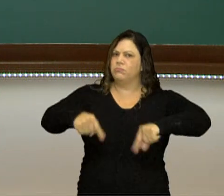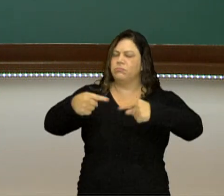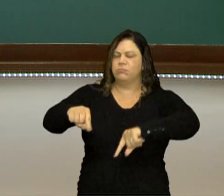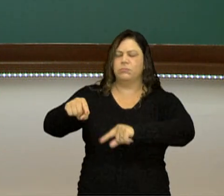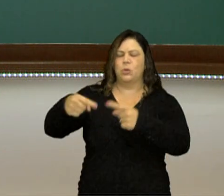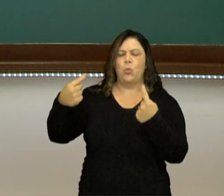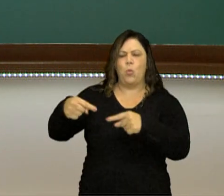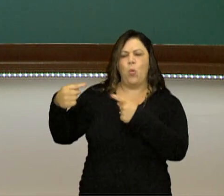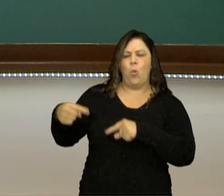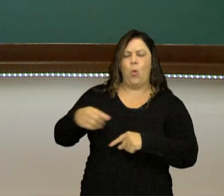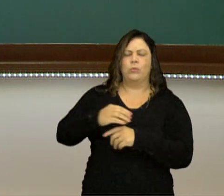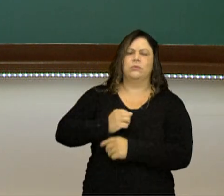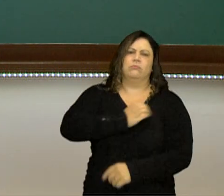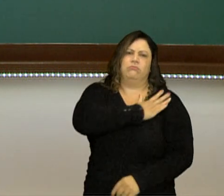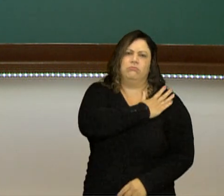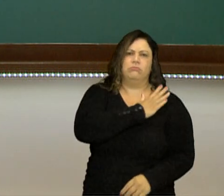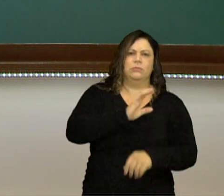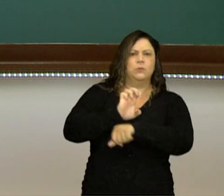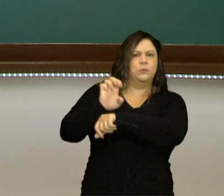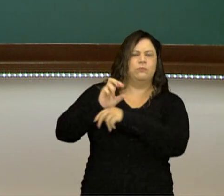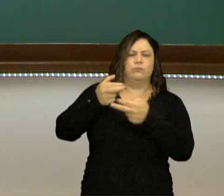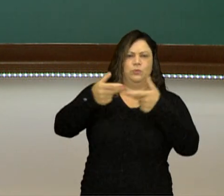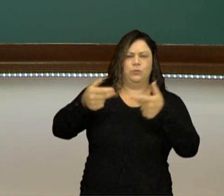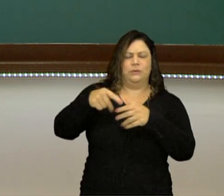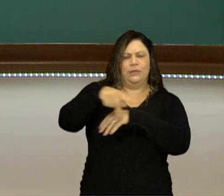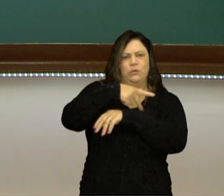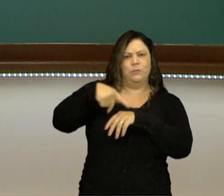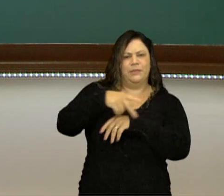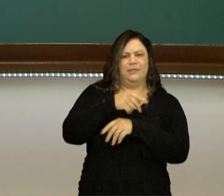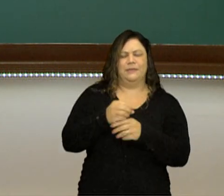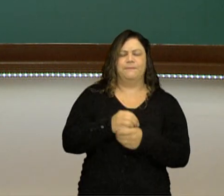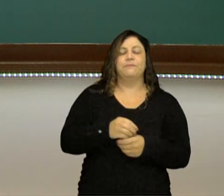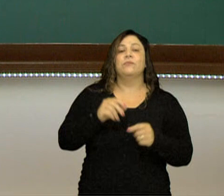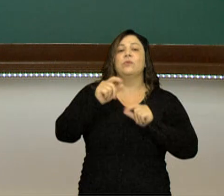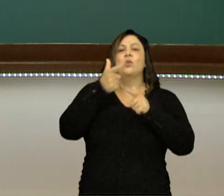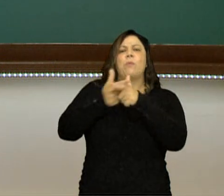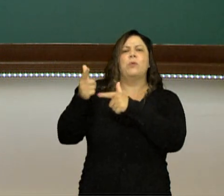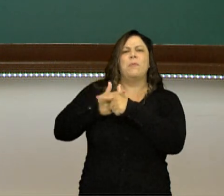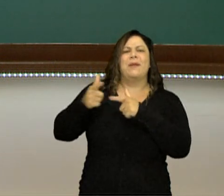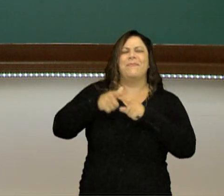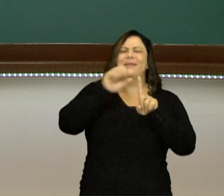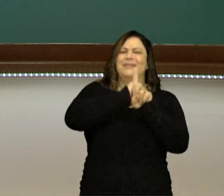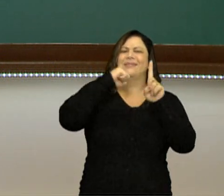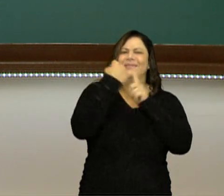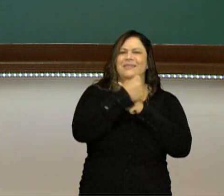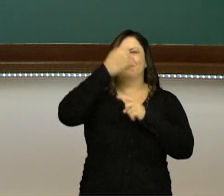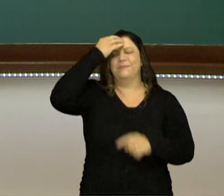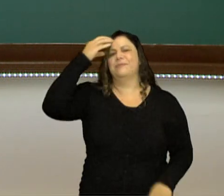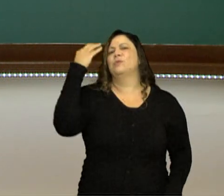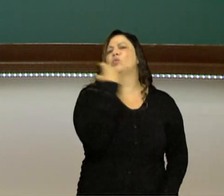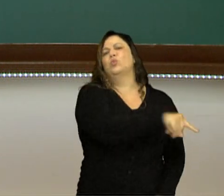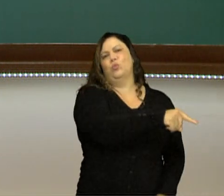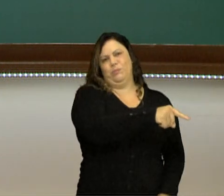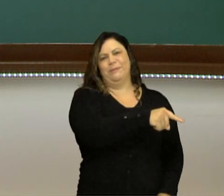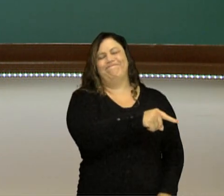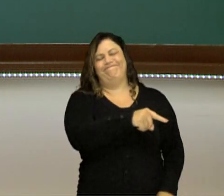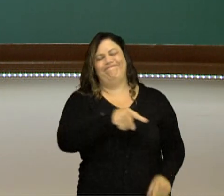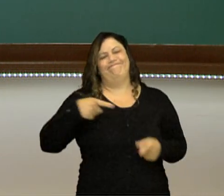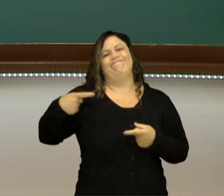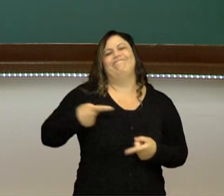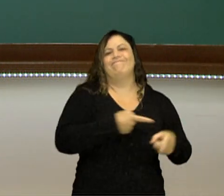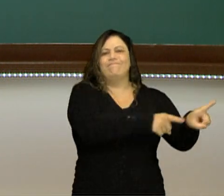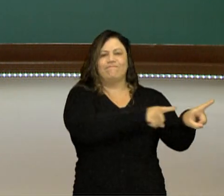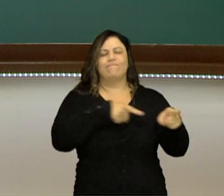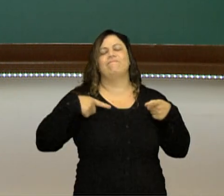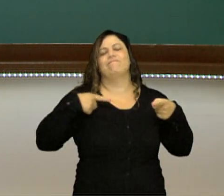essas ditaduras sempre foram muito boas em botar a culpa de todos os problemas da sociedade em um inimigo, ou uma conspiração